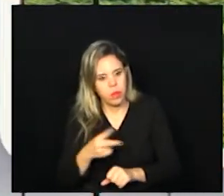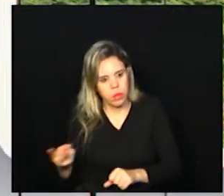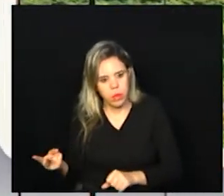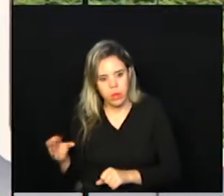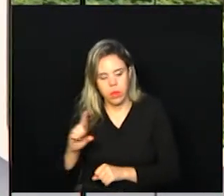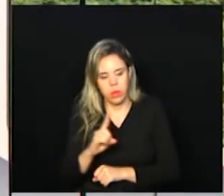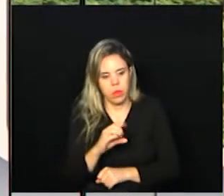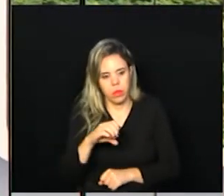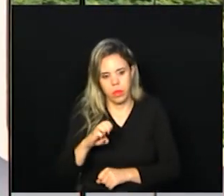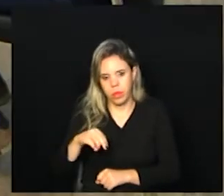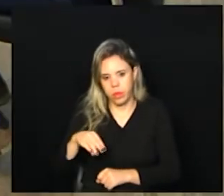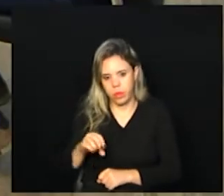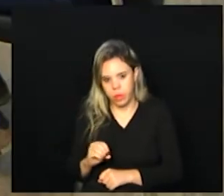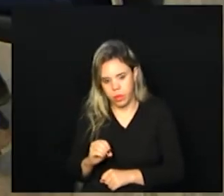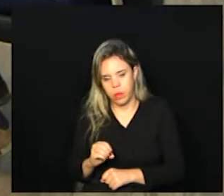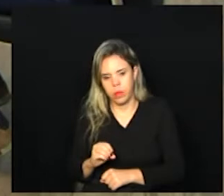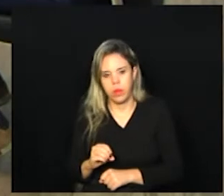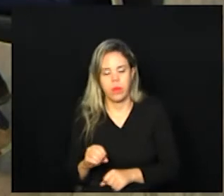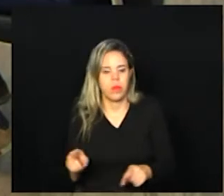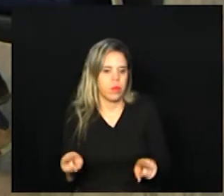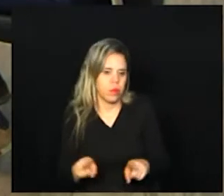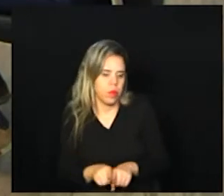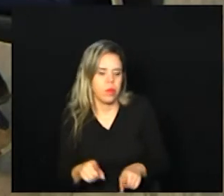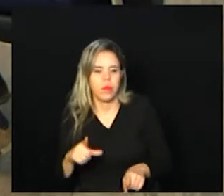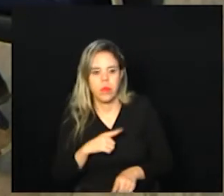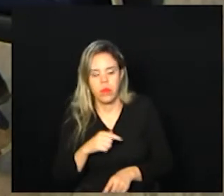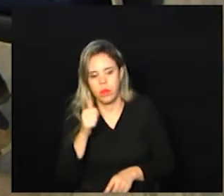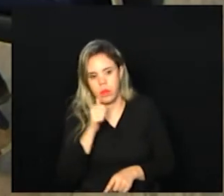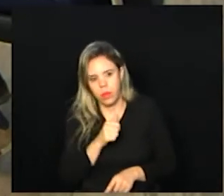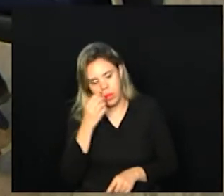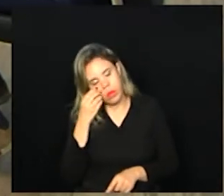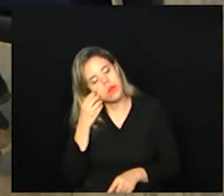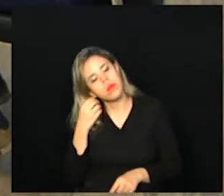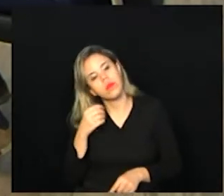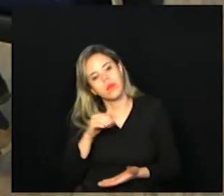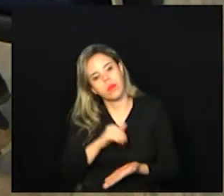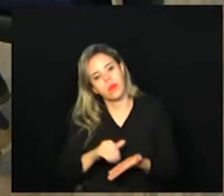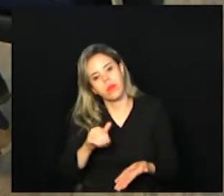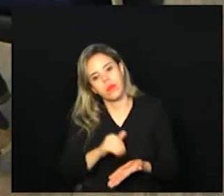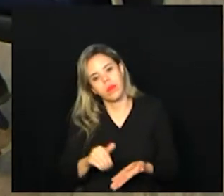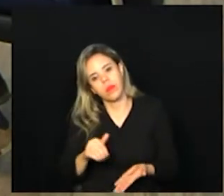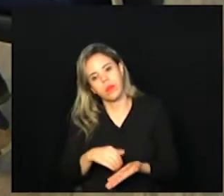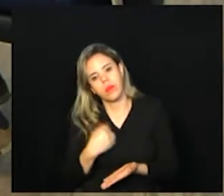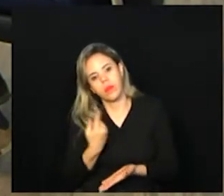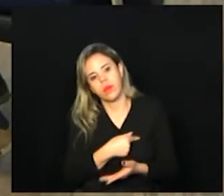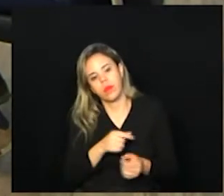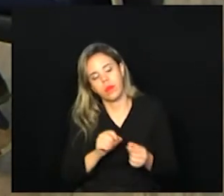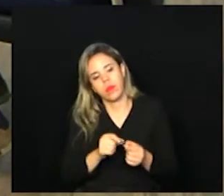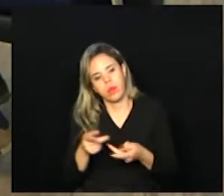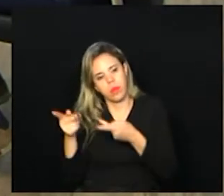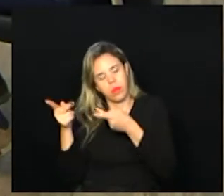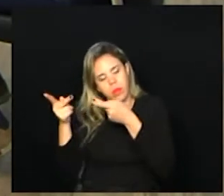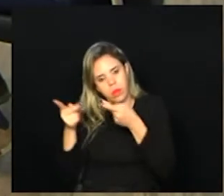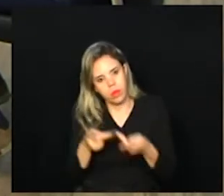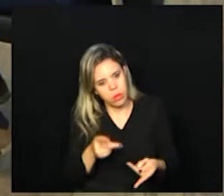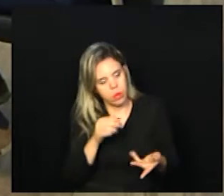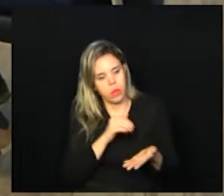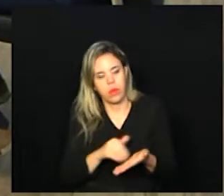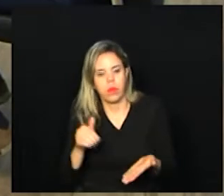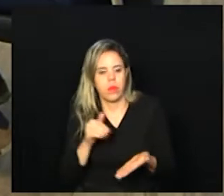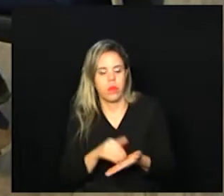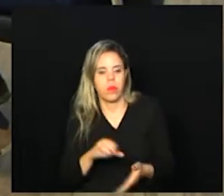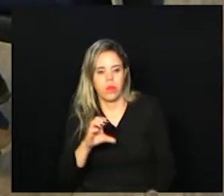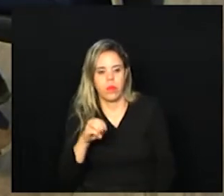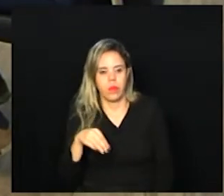do SEAMO, da Coordenadoria da Mulher, da Secretaria. Nós fizemos esse convite para a Secretaria, o